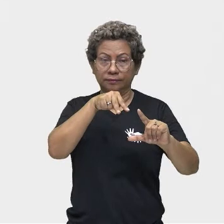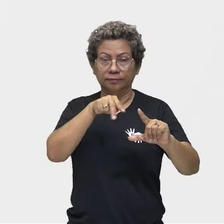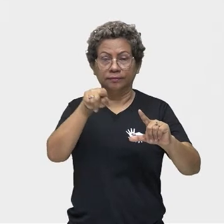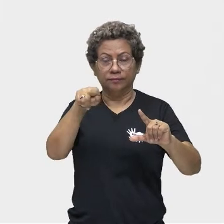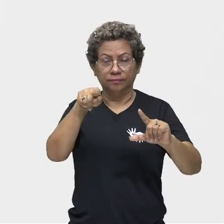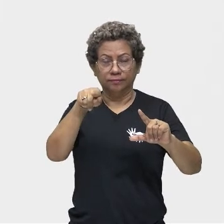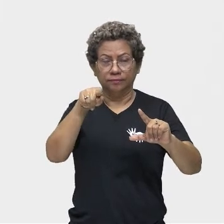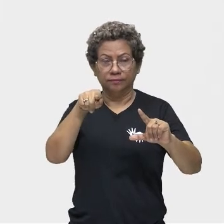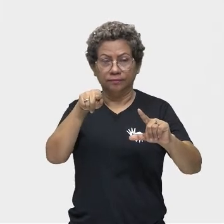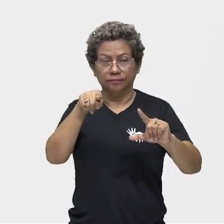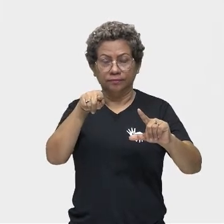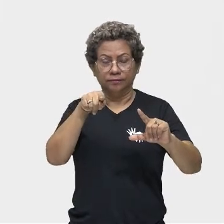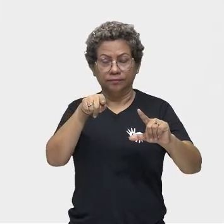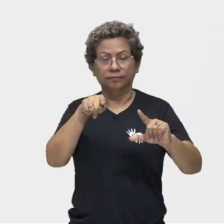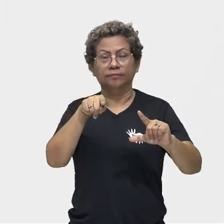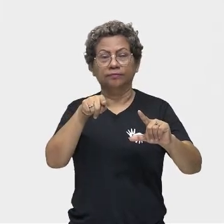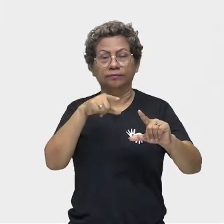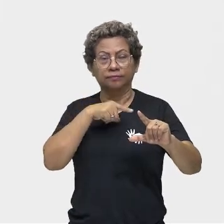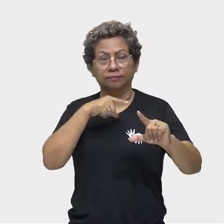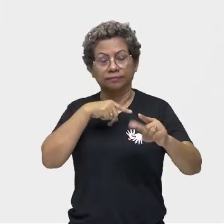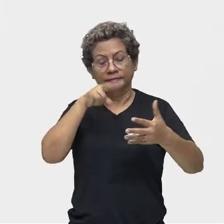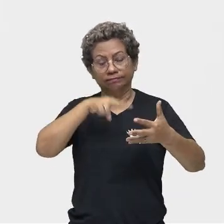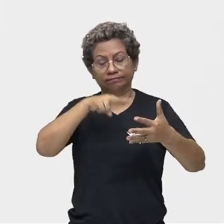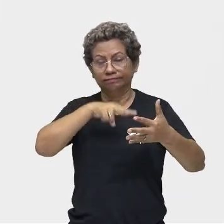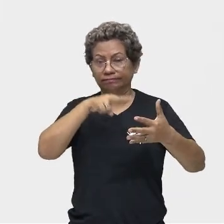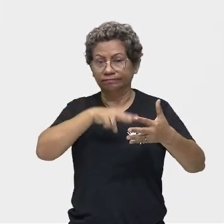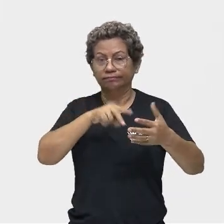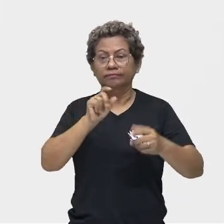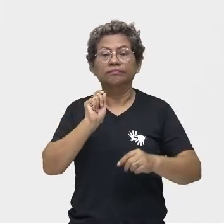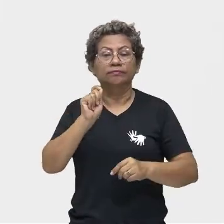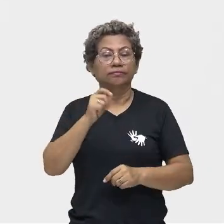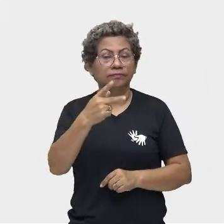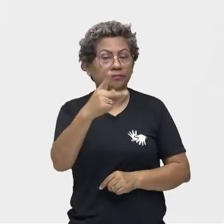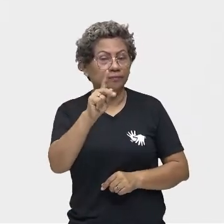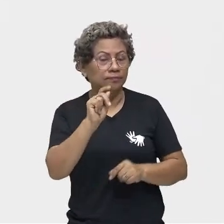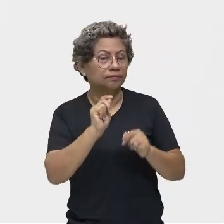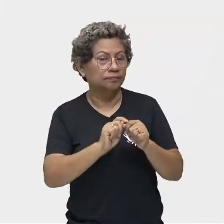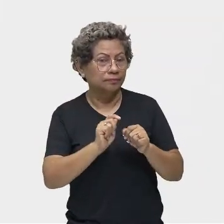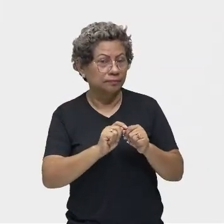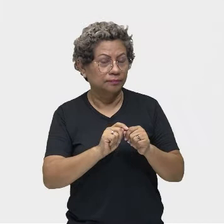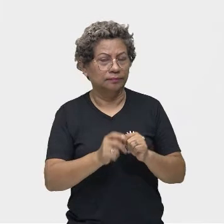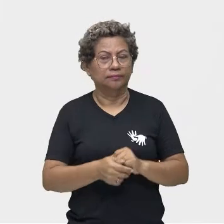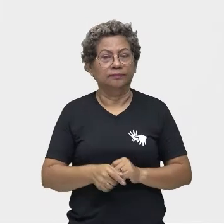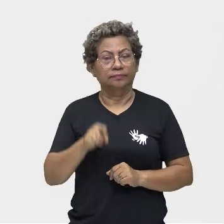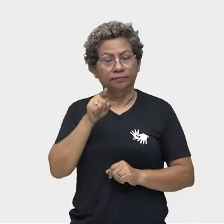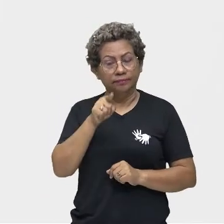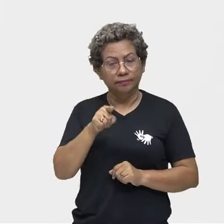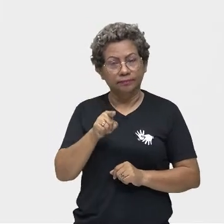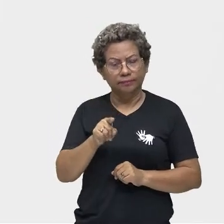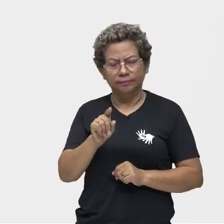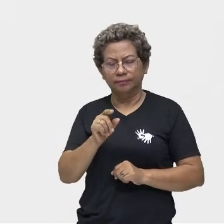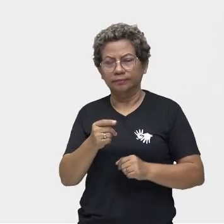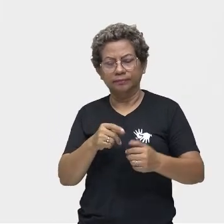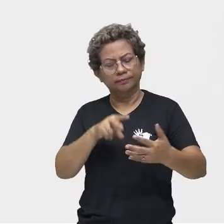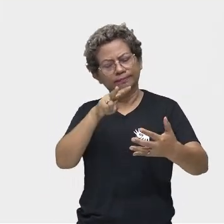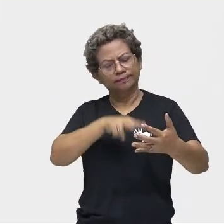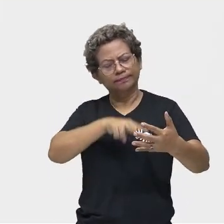você vai desenvolver uma questão como essa, a primeira coisa que você deve fazer é a análise